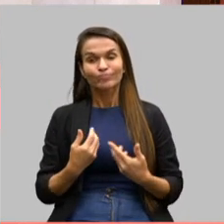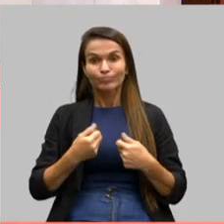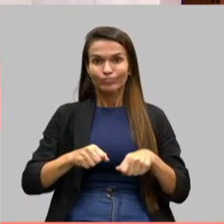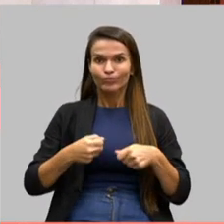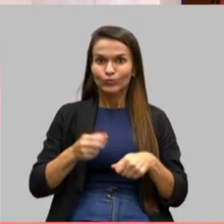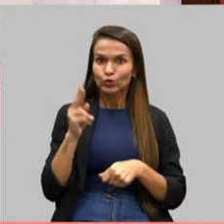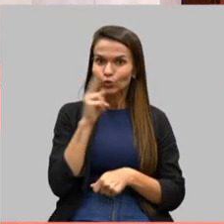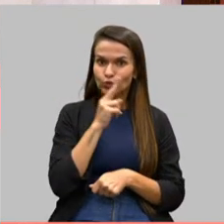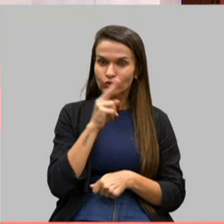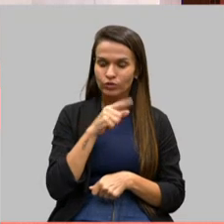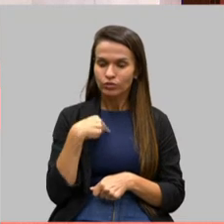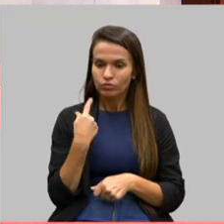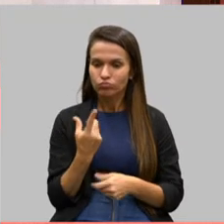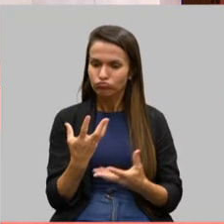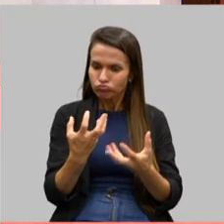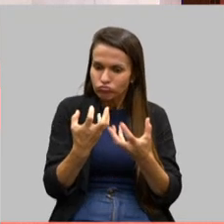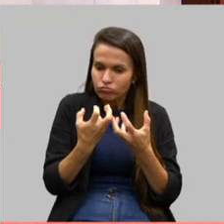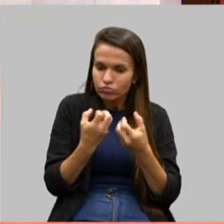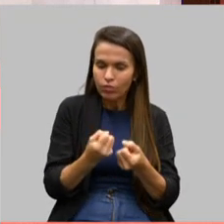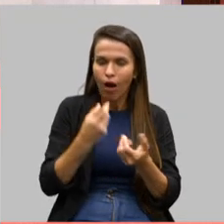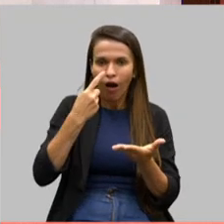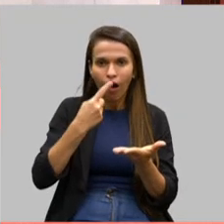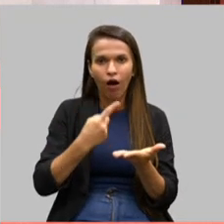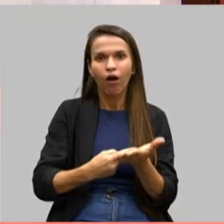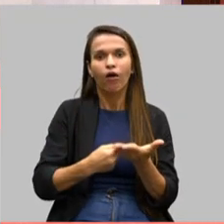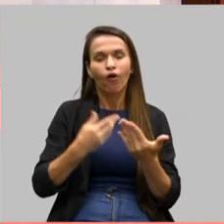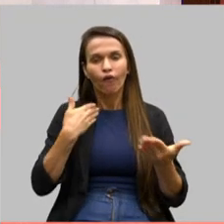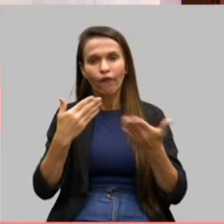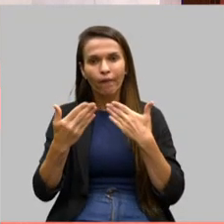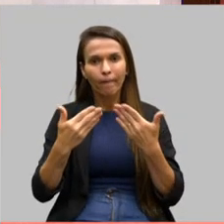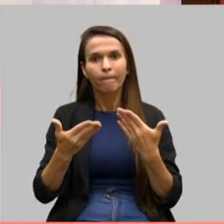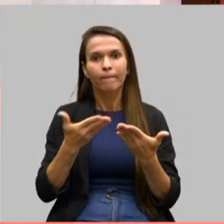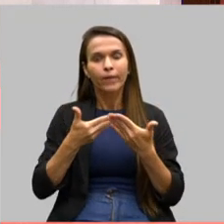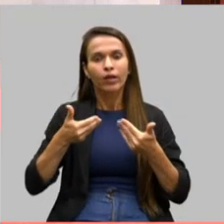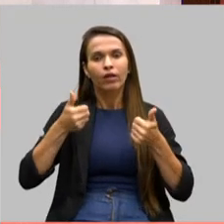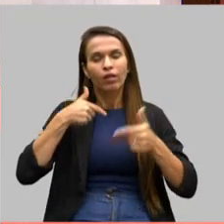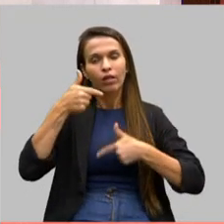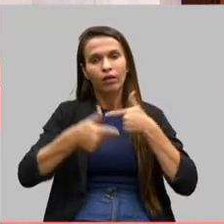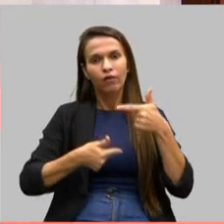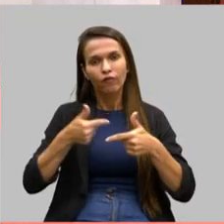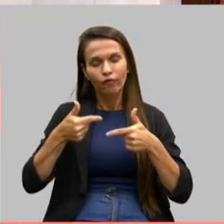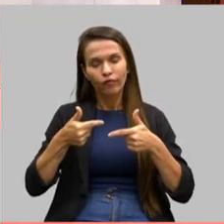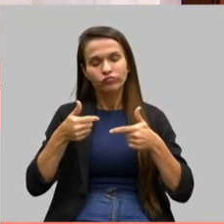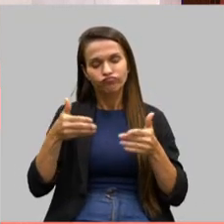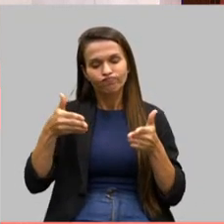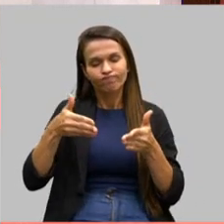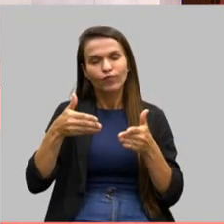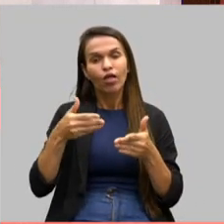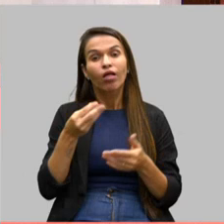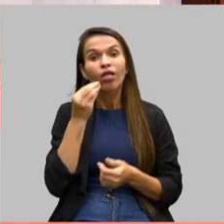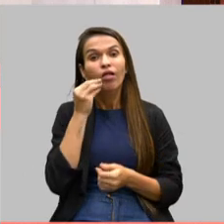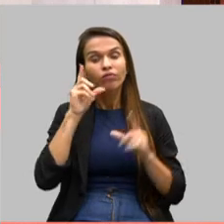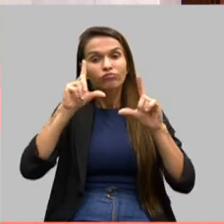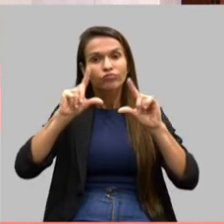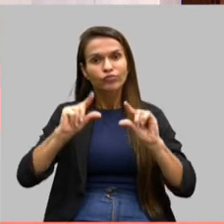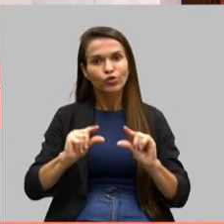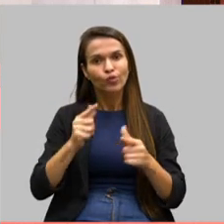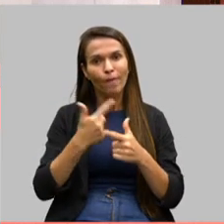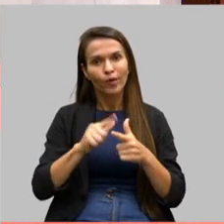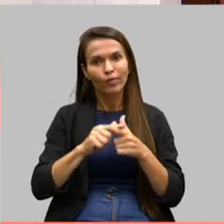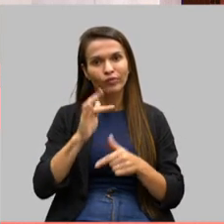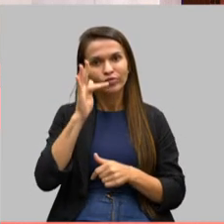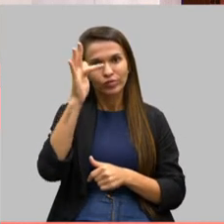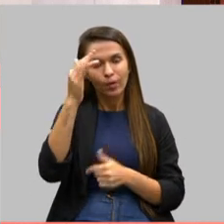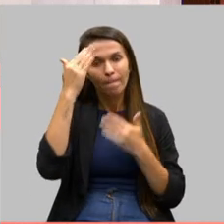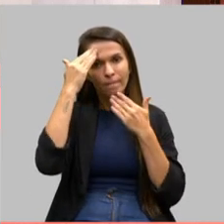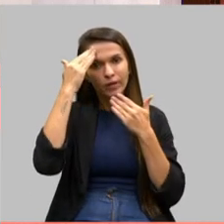todos nós nos envolvermos, conversarmos, aperfeiçoarmos e trabalharmos para que a gente tente amenizar os problemas futuros. Muito obrigado por